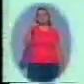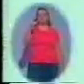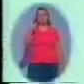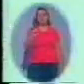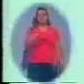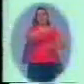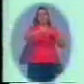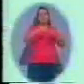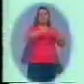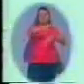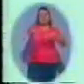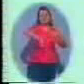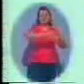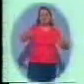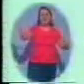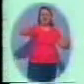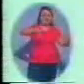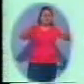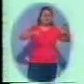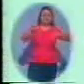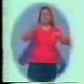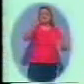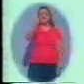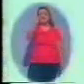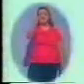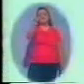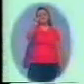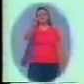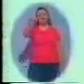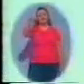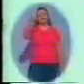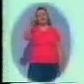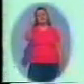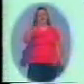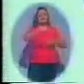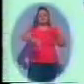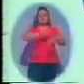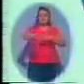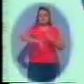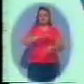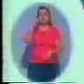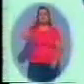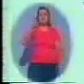uma farofa, oh, beleza, punha depois dentro do porco pra assar. É assim, aproveitava tudo.